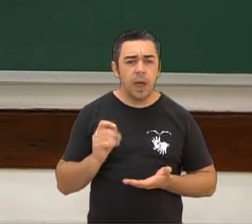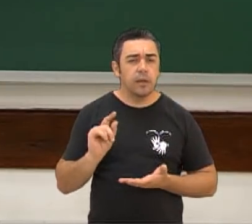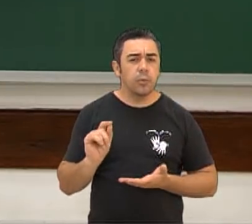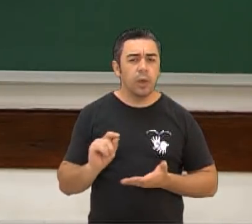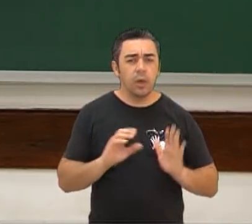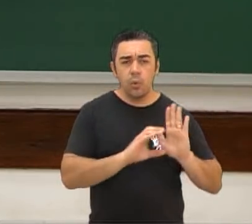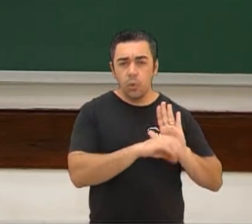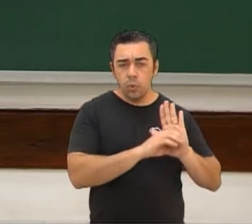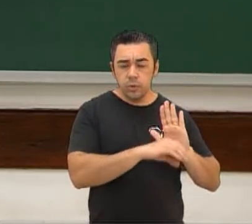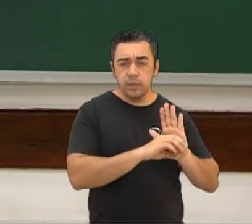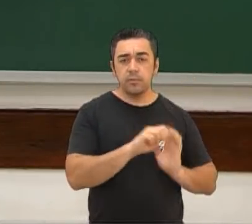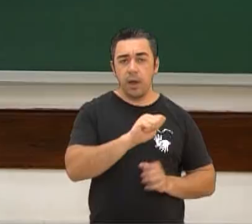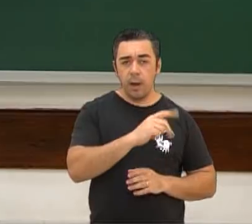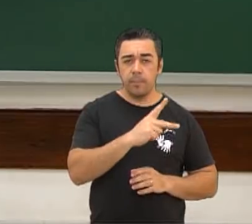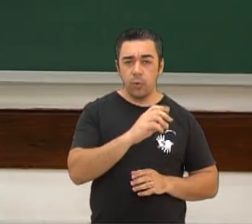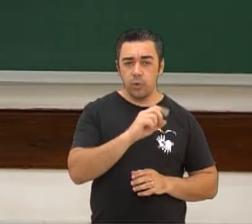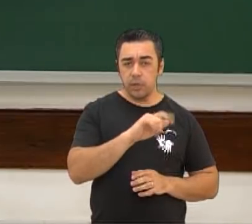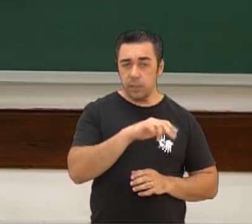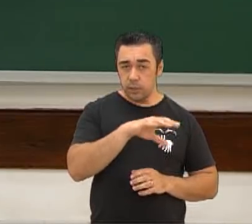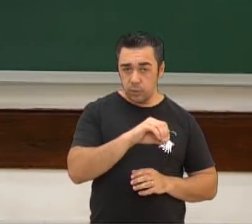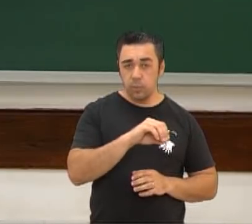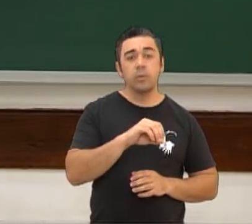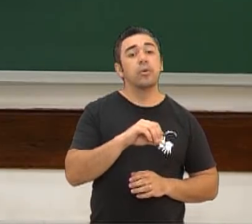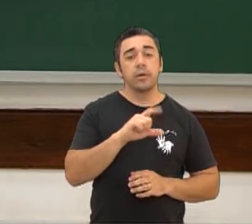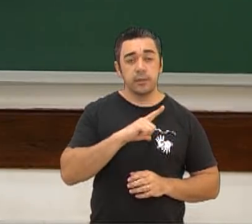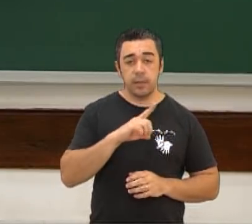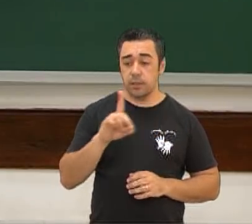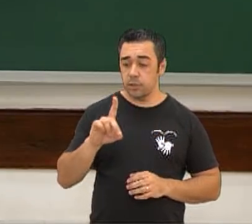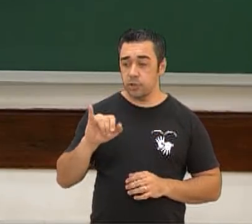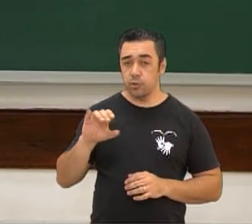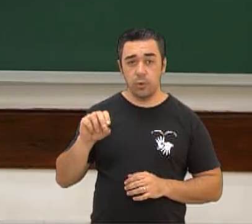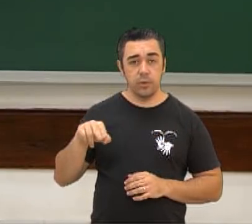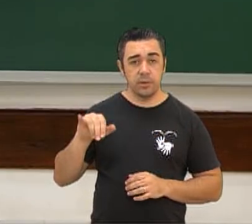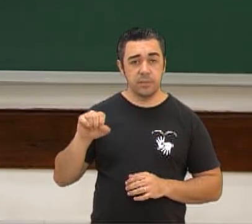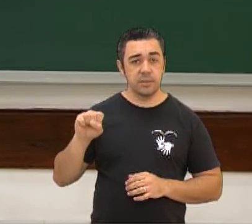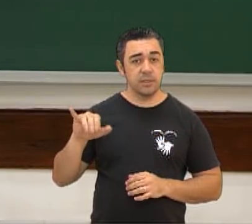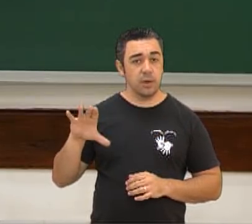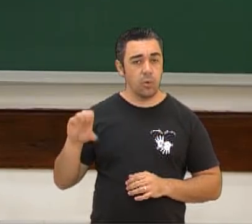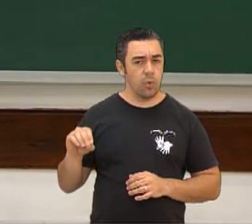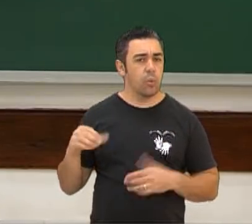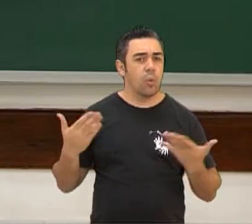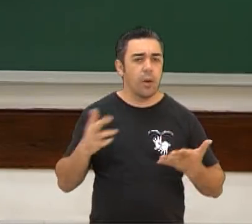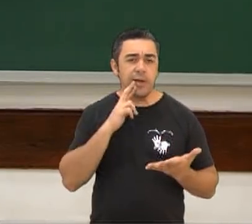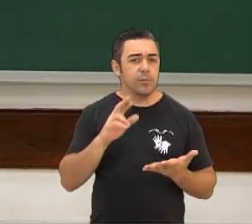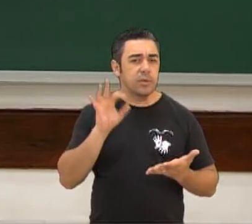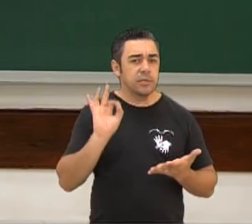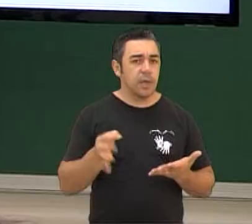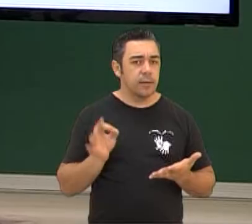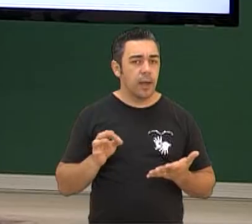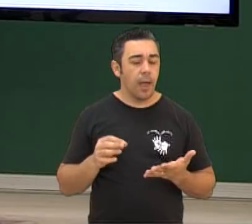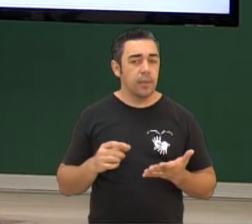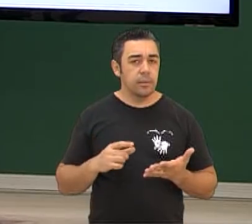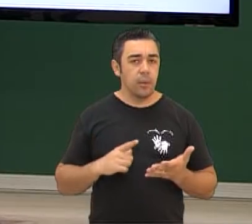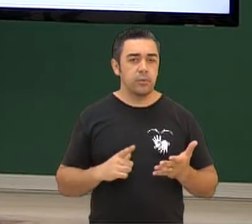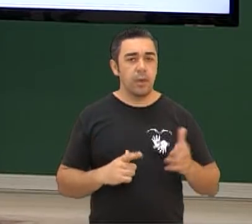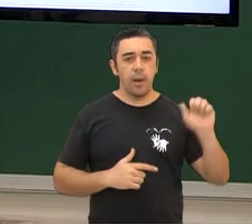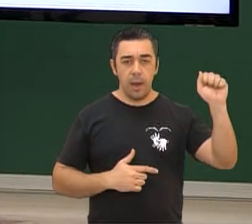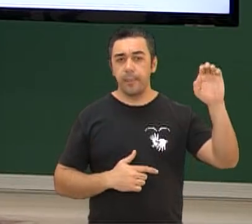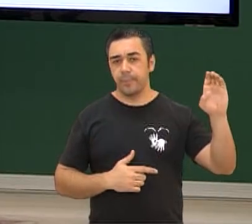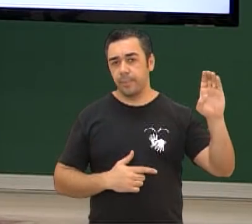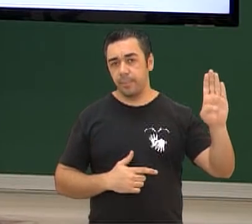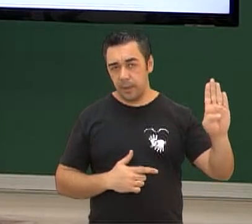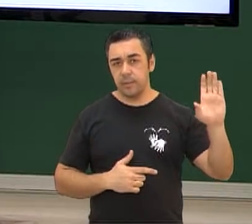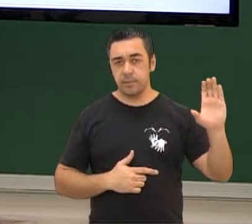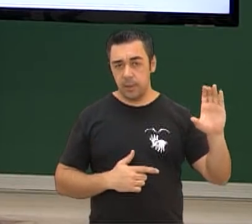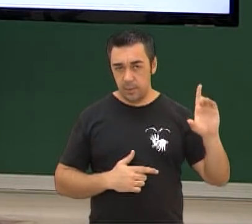conceitos de apolíneo dionisíaco da filosofia do Nietzsche? Né, será que você marcou a alternativa correta? Dentre das alternativas que nós temos aqui,